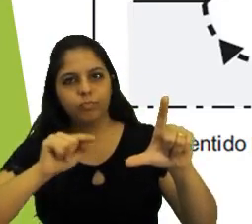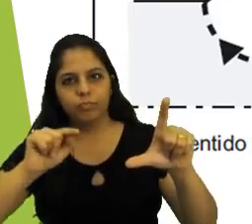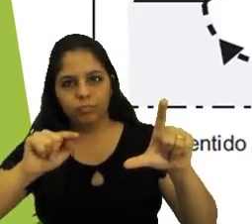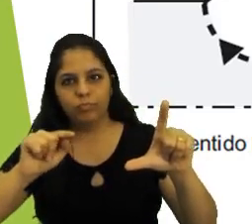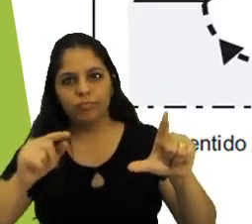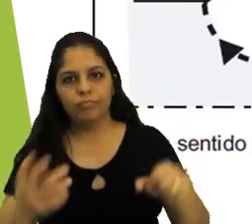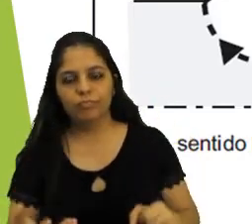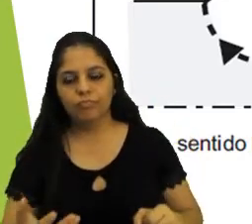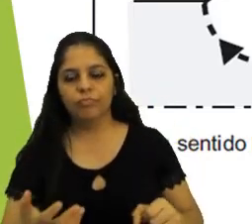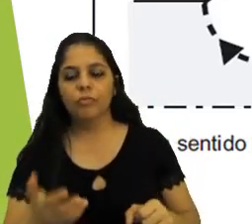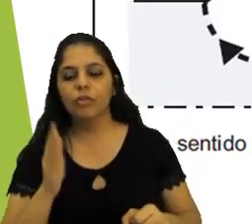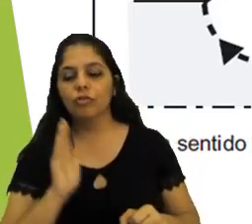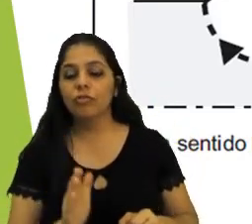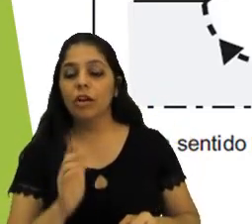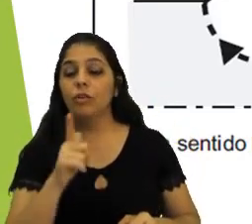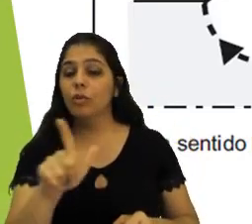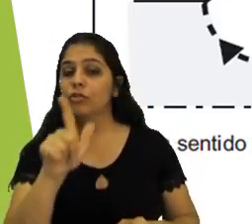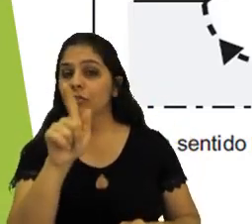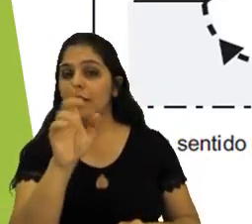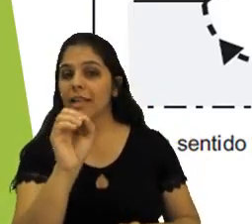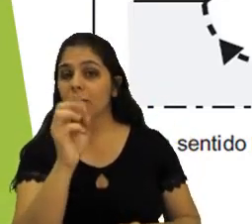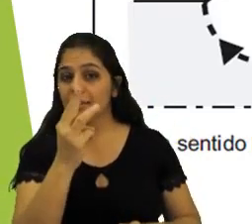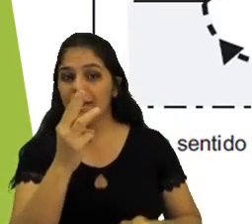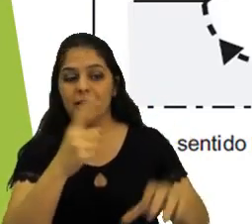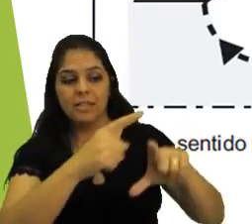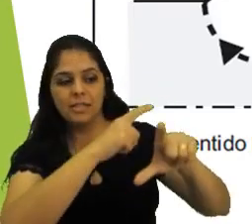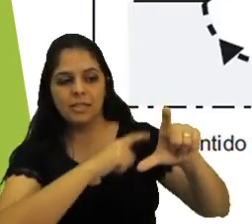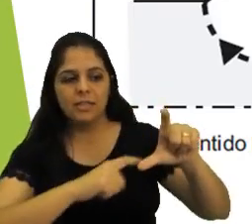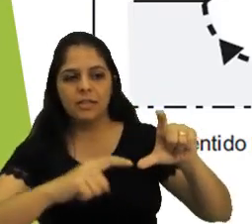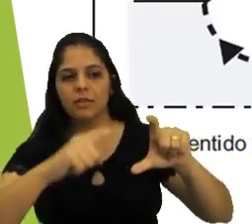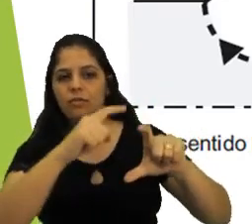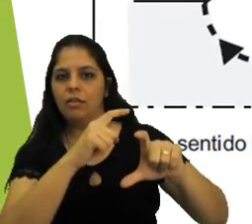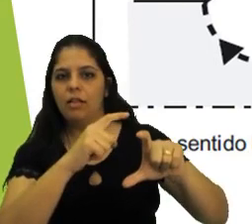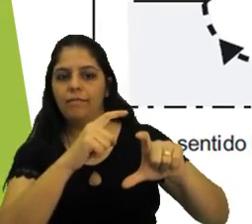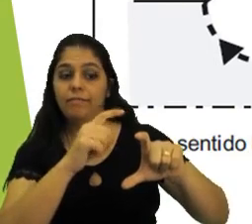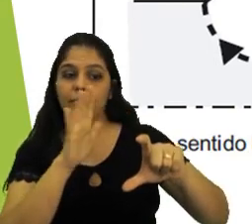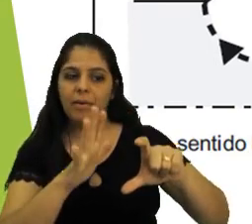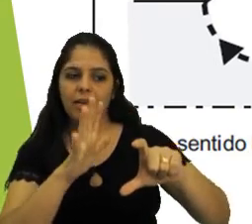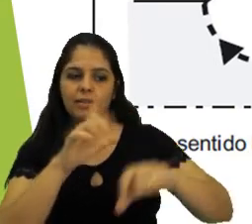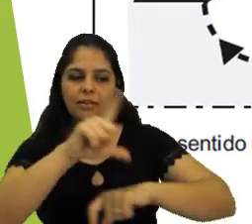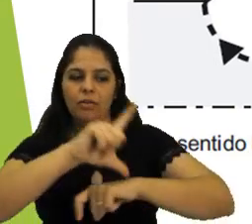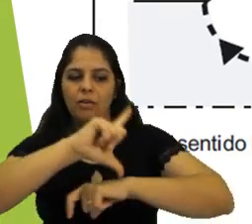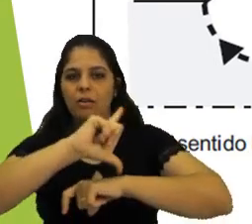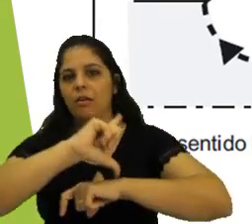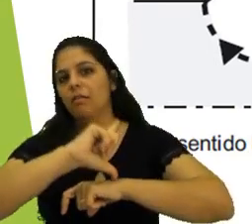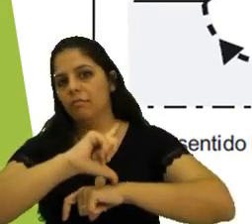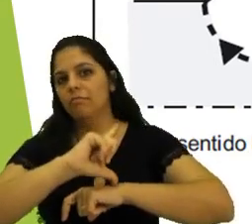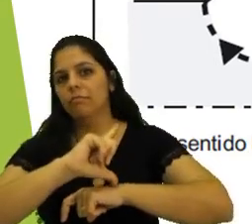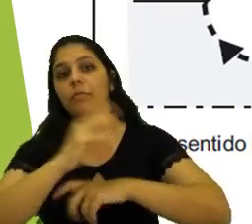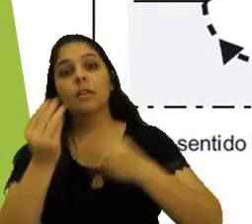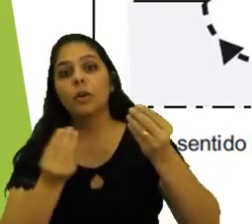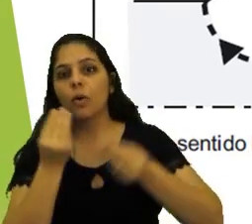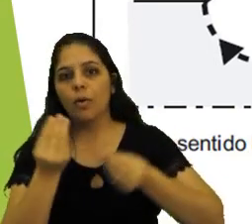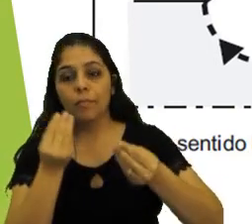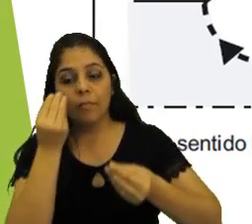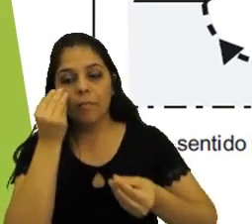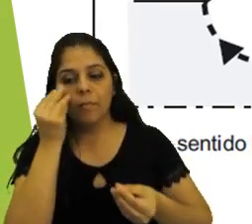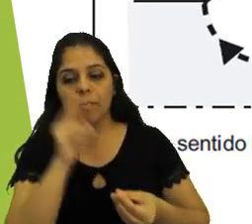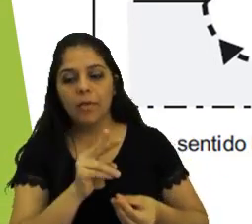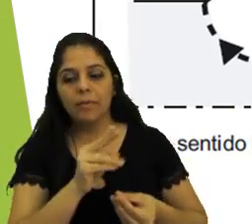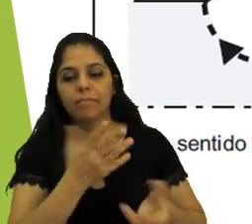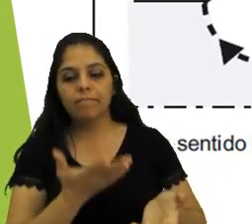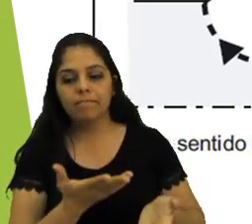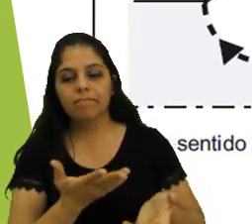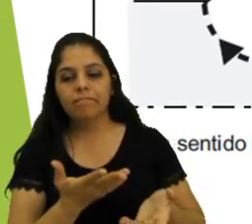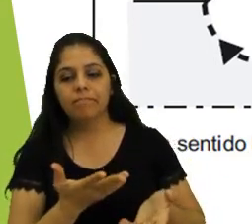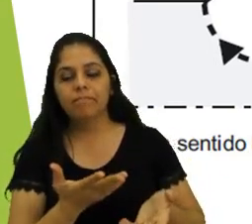Na interpolação G03 circular helicoidal sentido anti-horário, o exemplo já funciona dessa seguinte forma. É o ponto